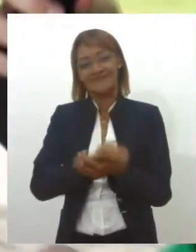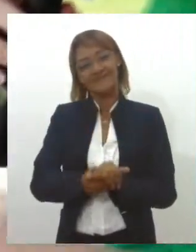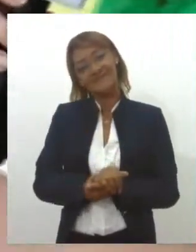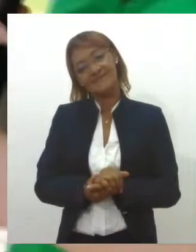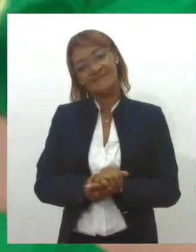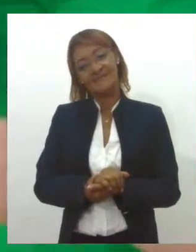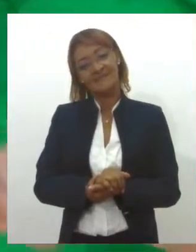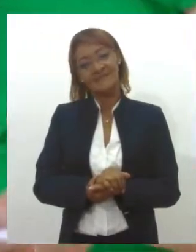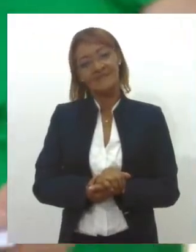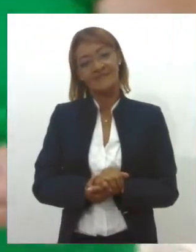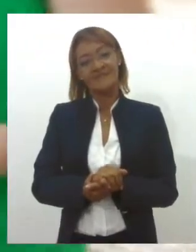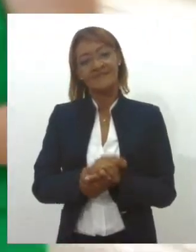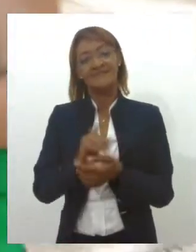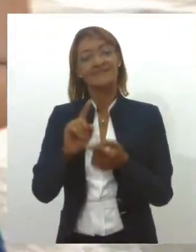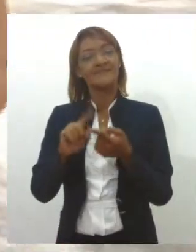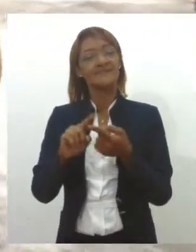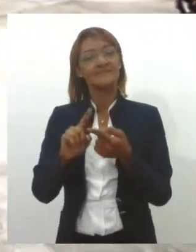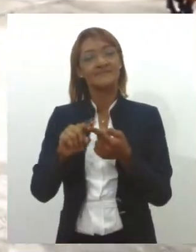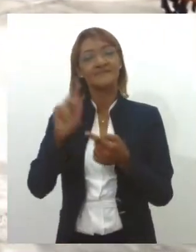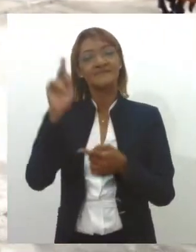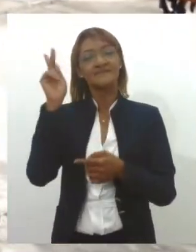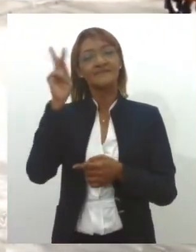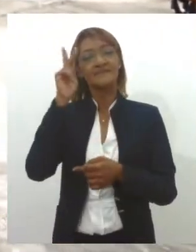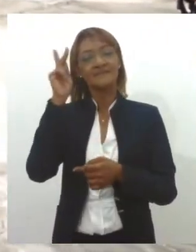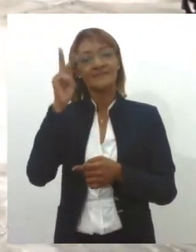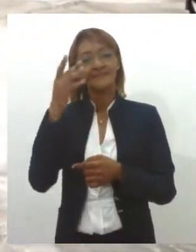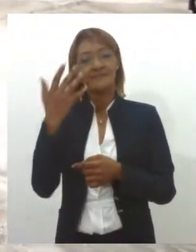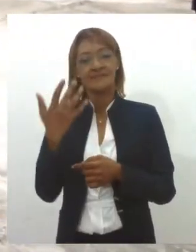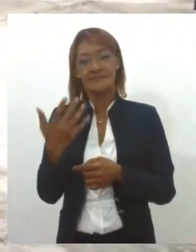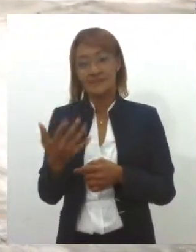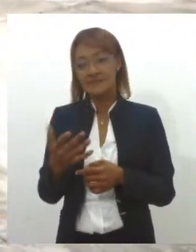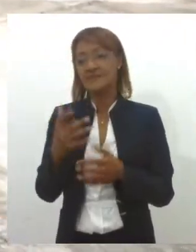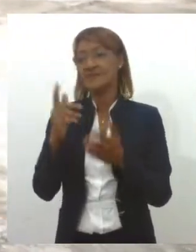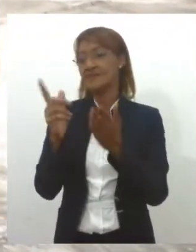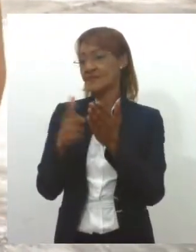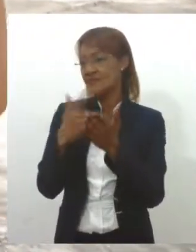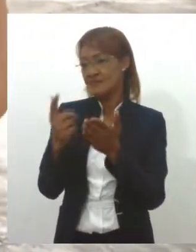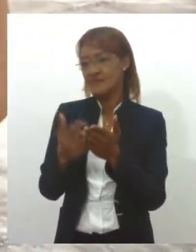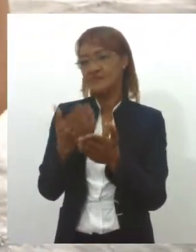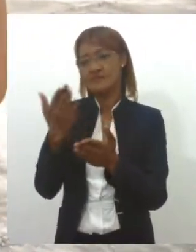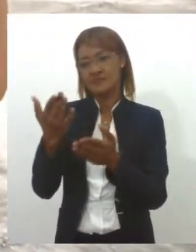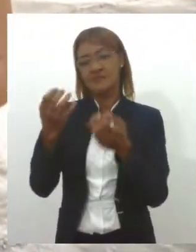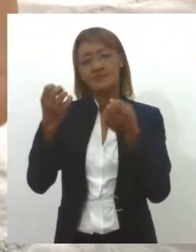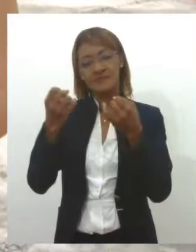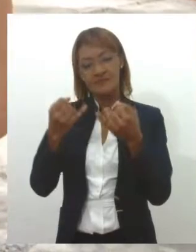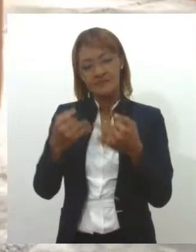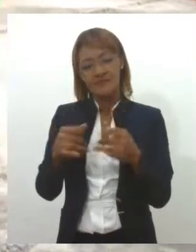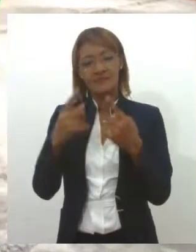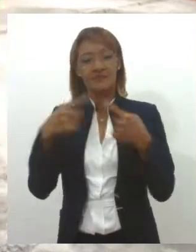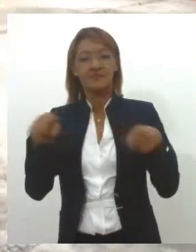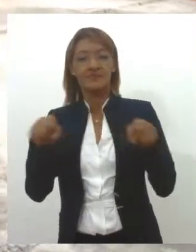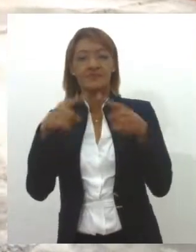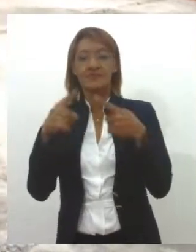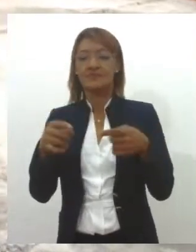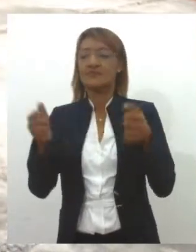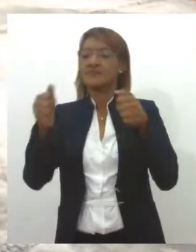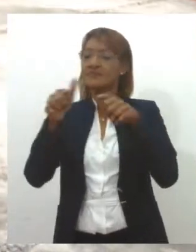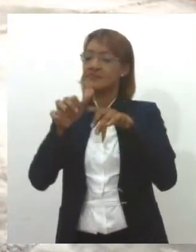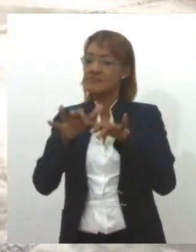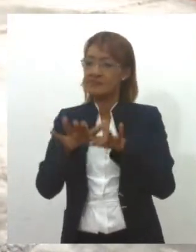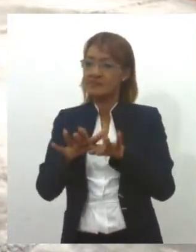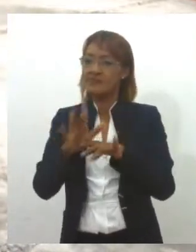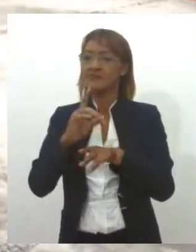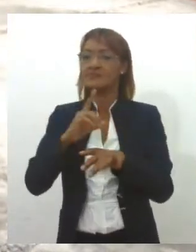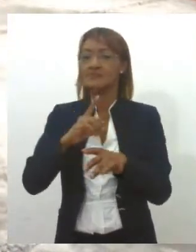além de toda essa história que pessoa vai ter acesso através desse livro como o senhor falou algumas músicas também a inclusão através desse